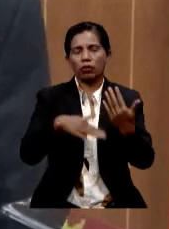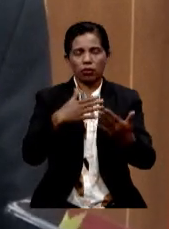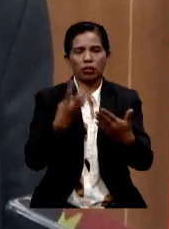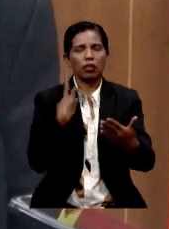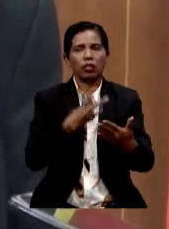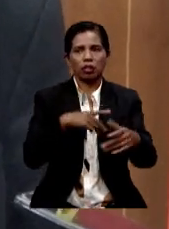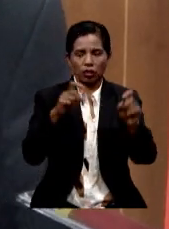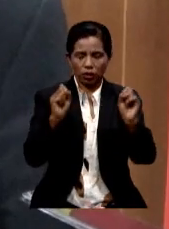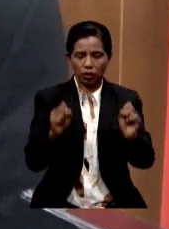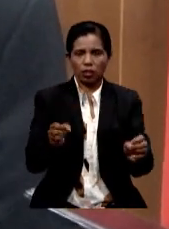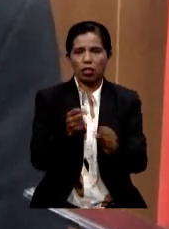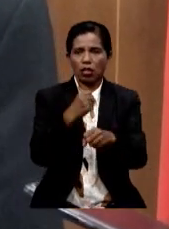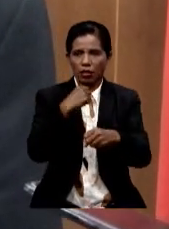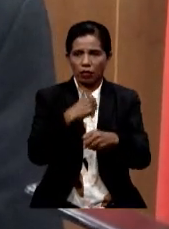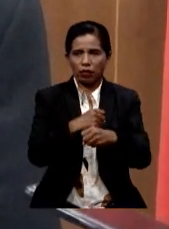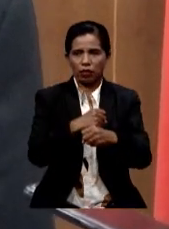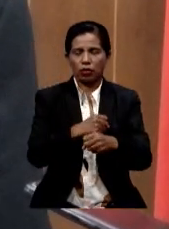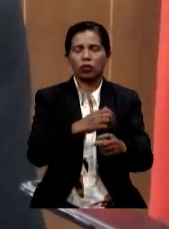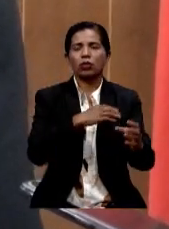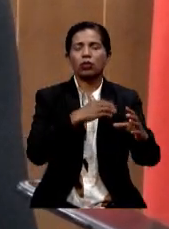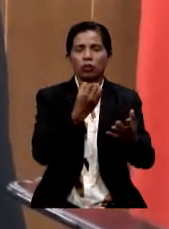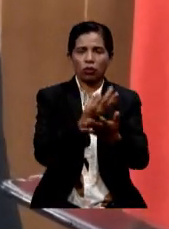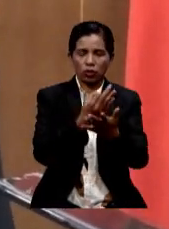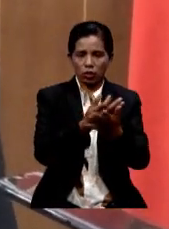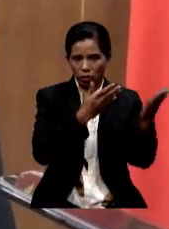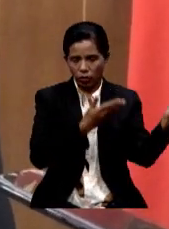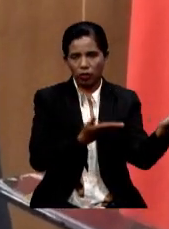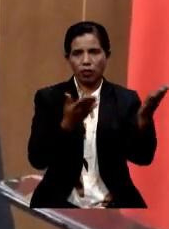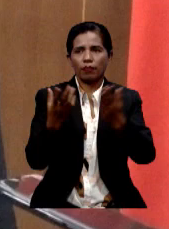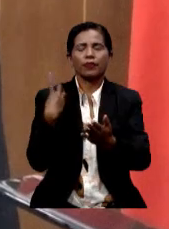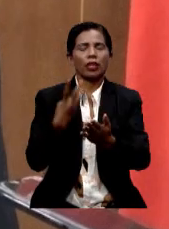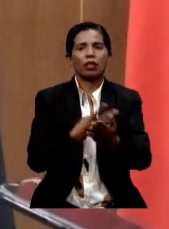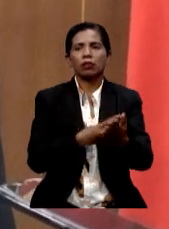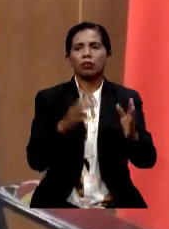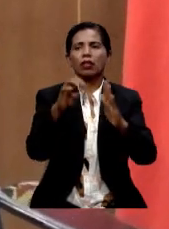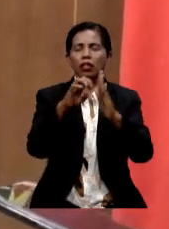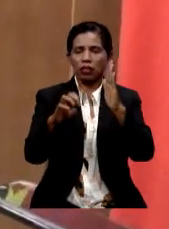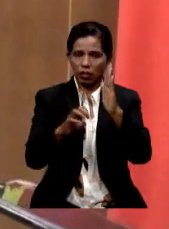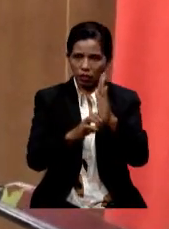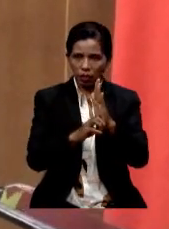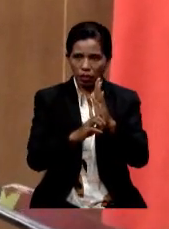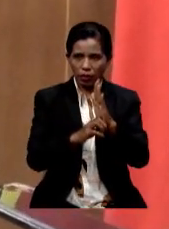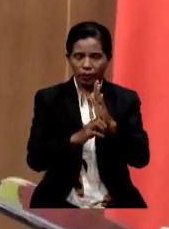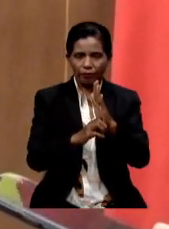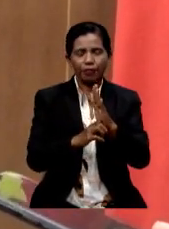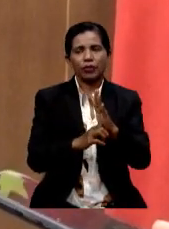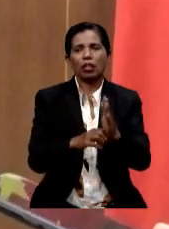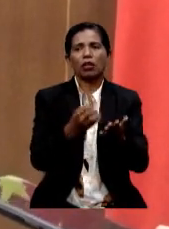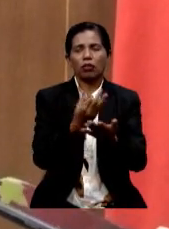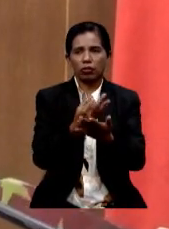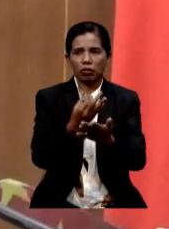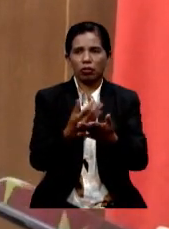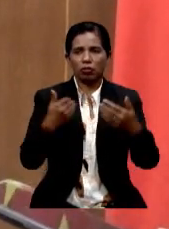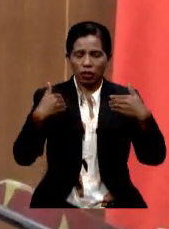tem que começar a produzir dia, exporta para o Santama. E tama lá, os mais tarde, tama, ba, se não bem